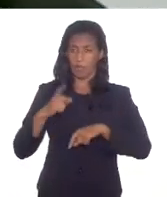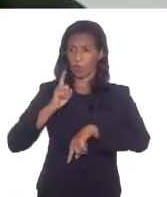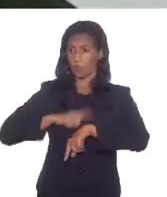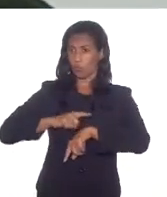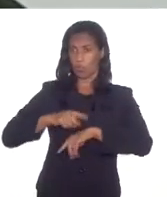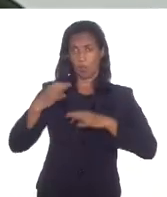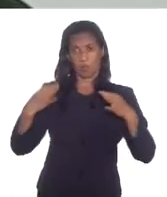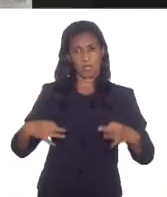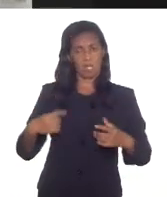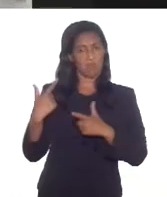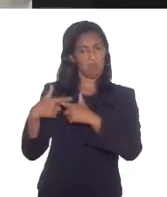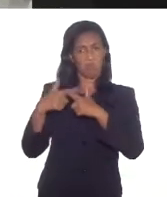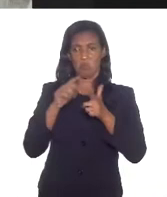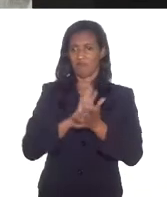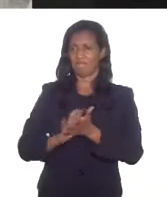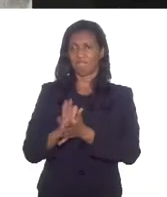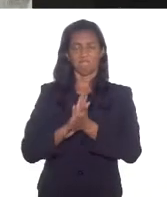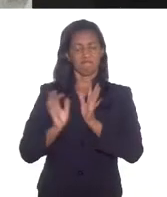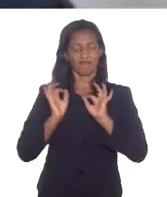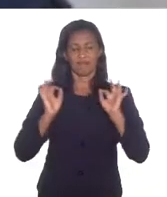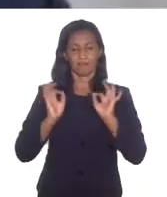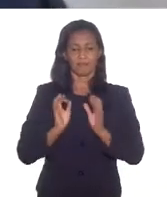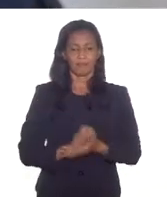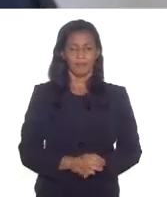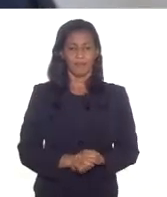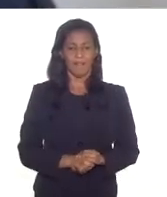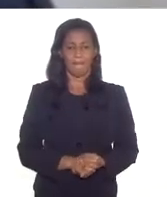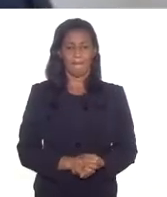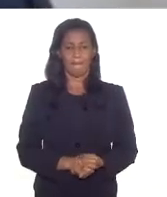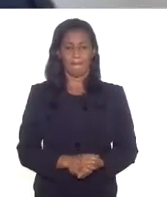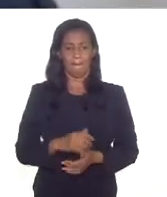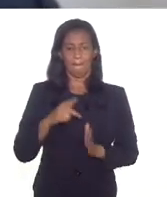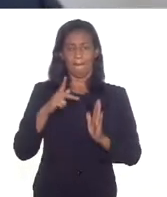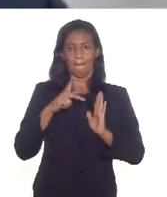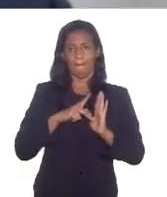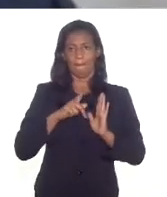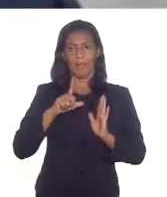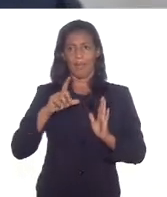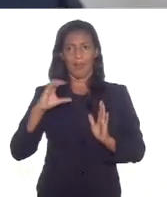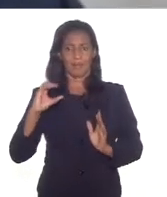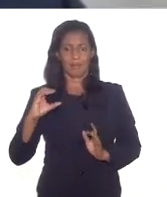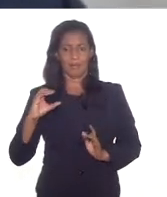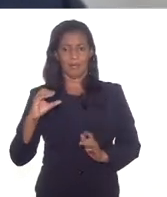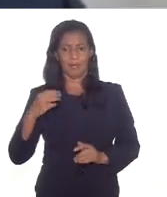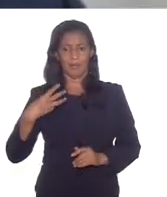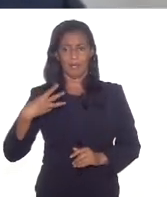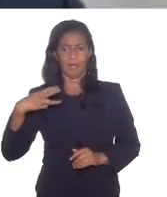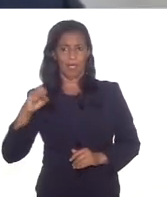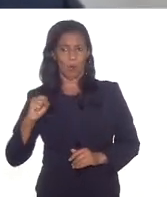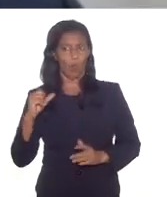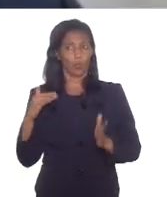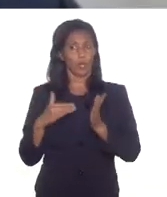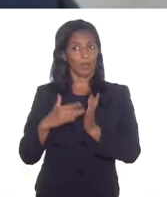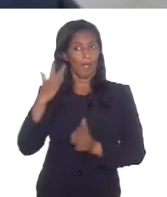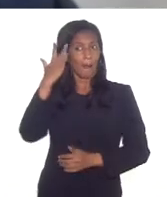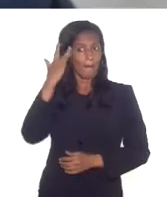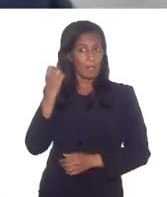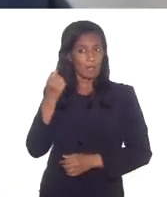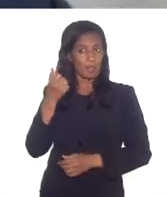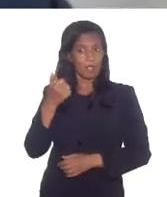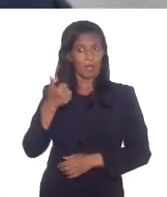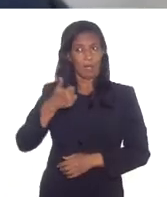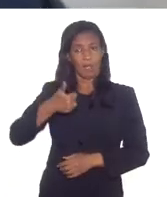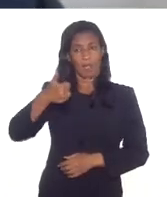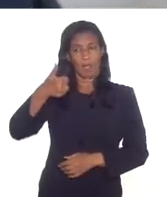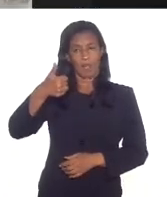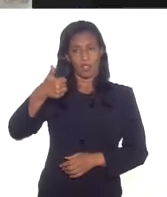sem nenhum problema. O PLC 38 vai ficar até amanhã às 15 horas para recebimento de emendas,